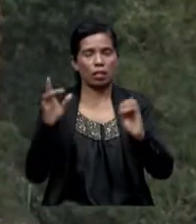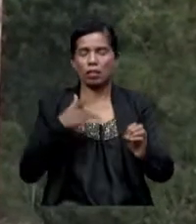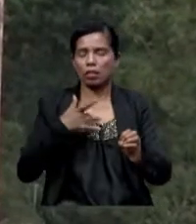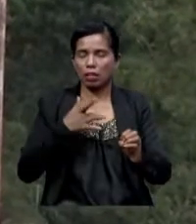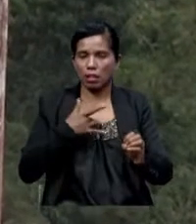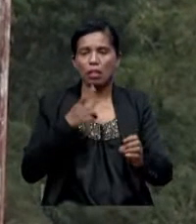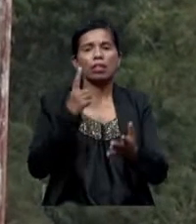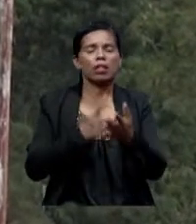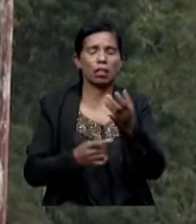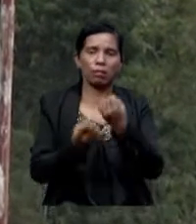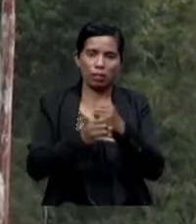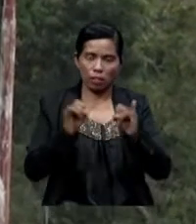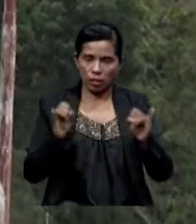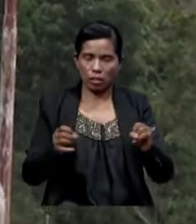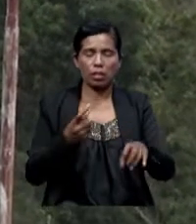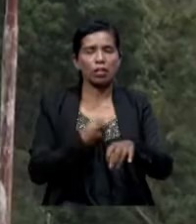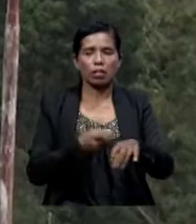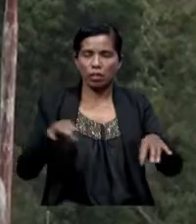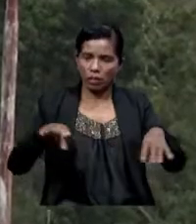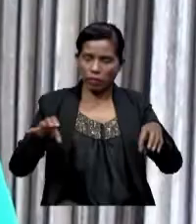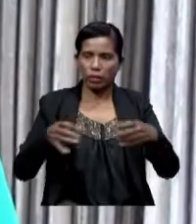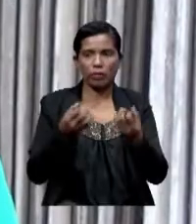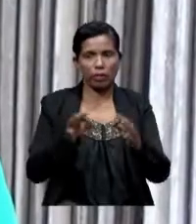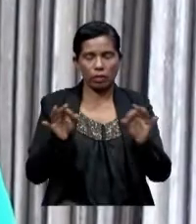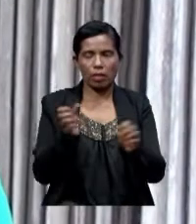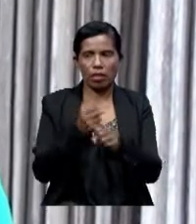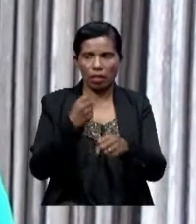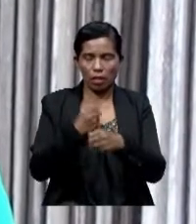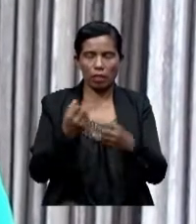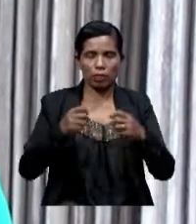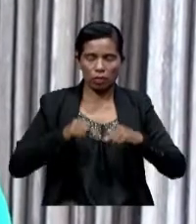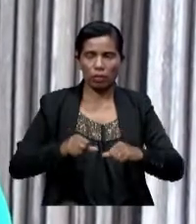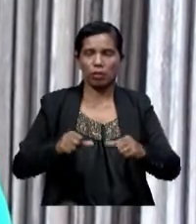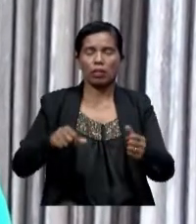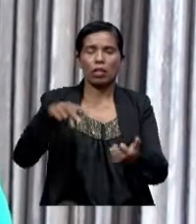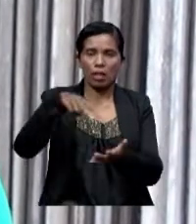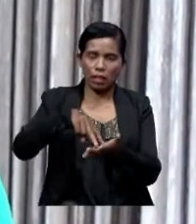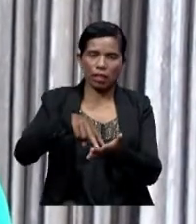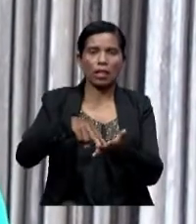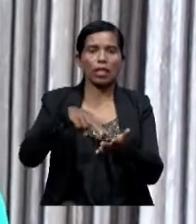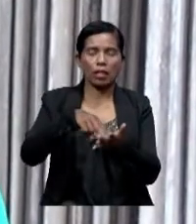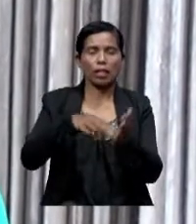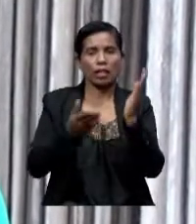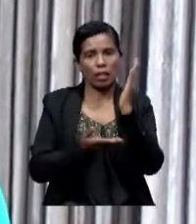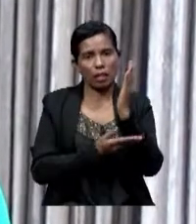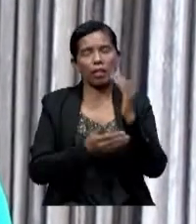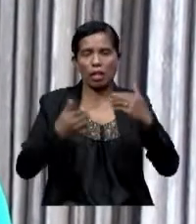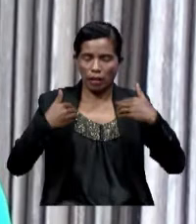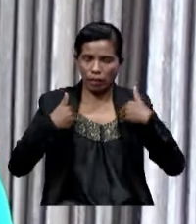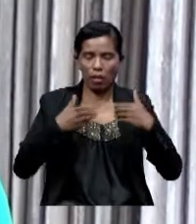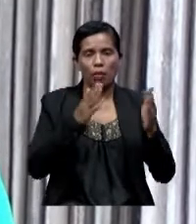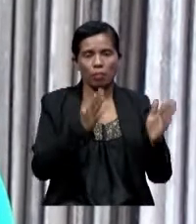companhia serviço tiaona instala e o serviço continua tiaona ring e tiaona mas be processo político ne